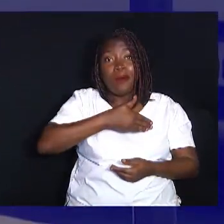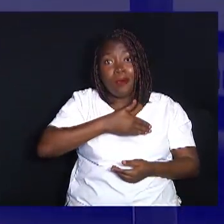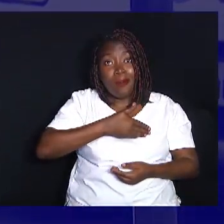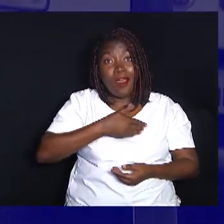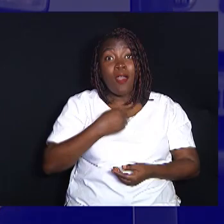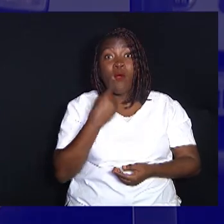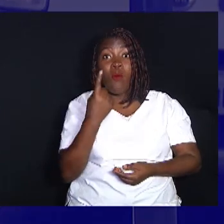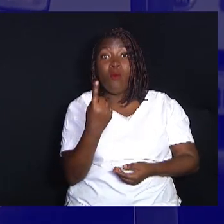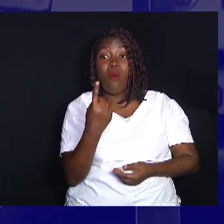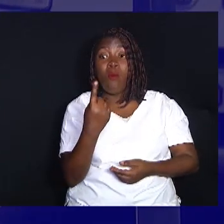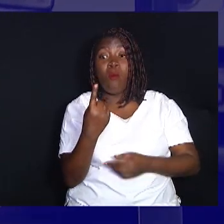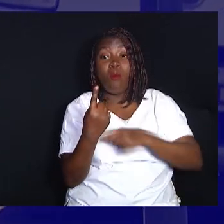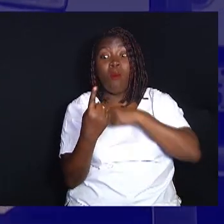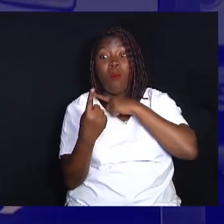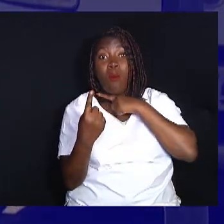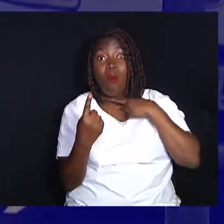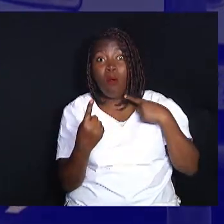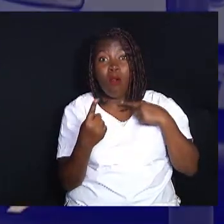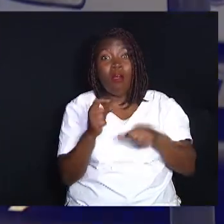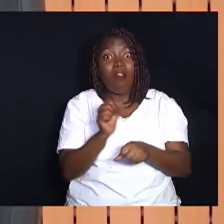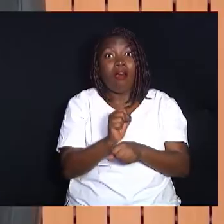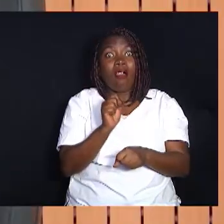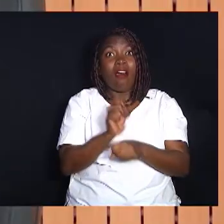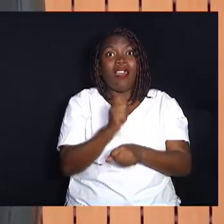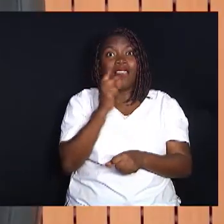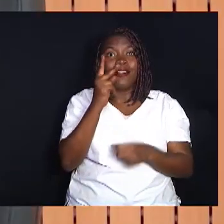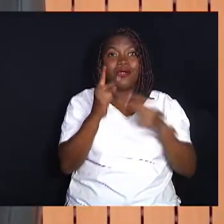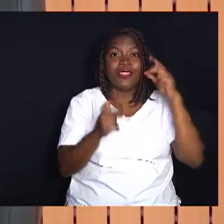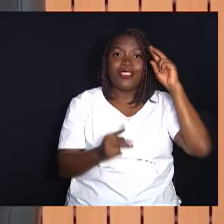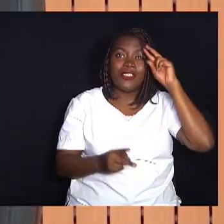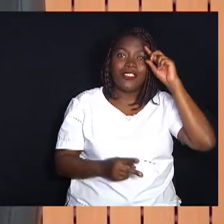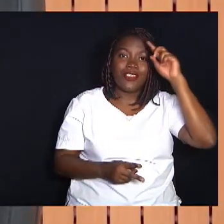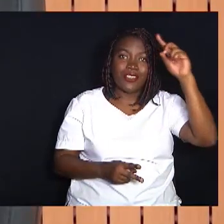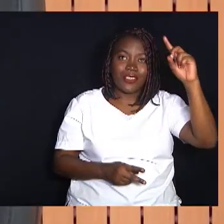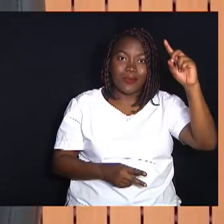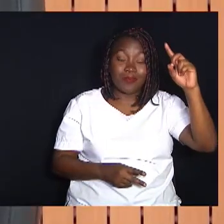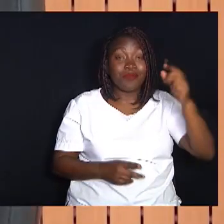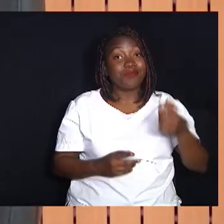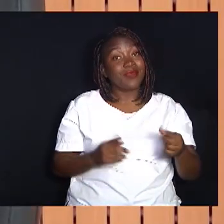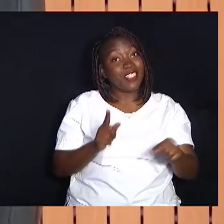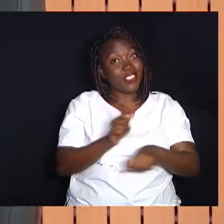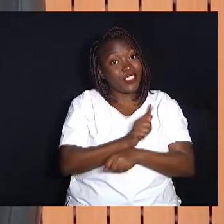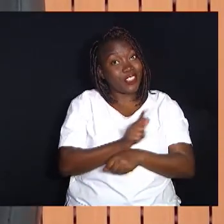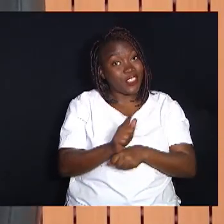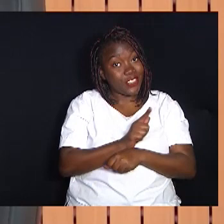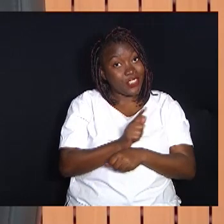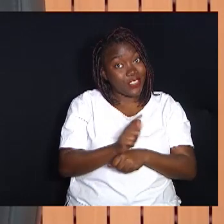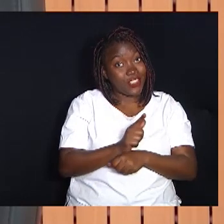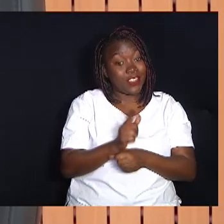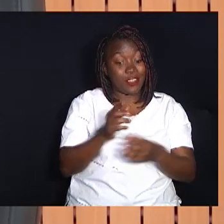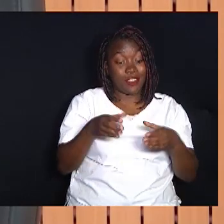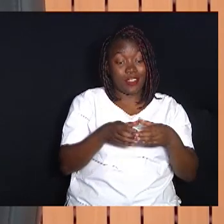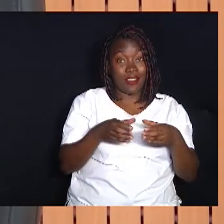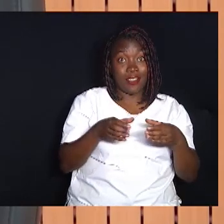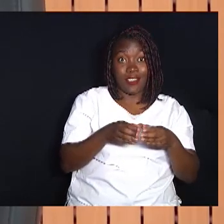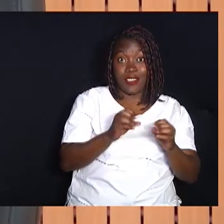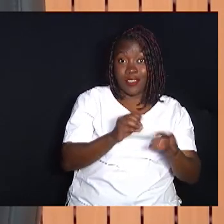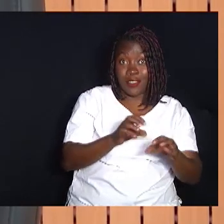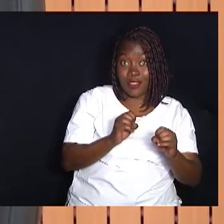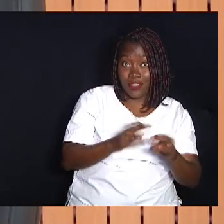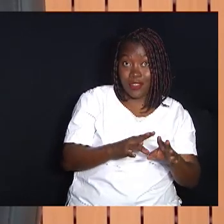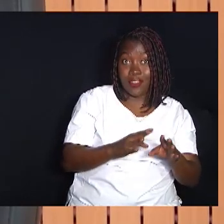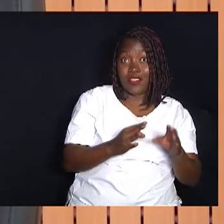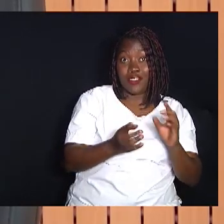morte no trânsito a cada 2 dias. De acordo com a gerente da Divisão de Educação para a Mobilidade Urbana